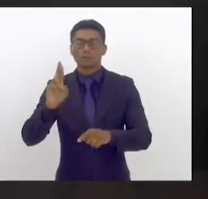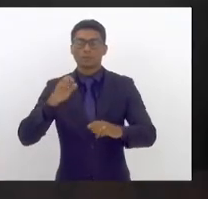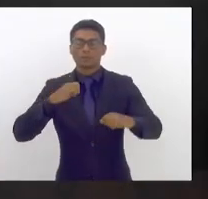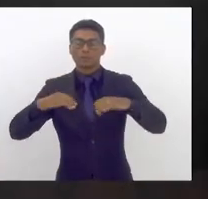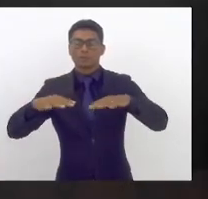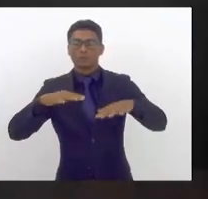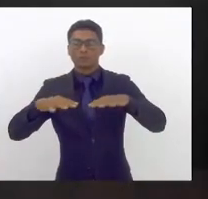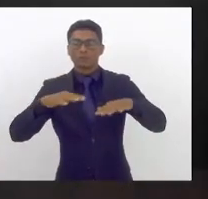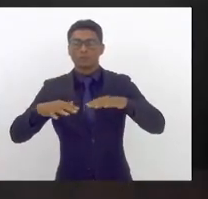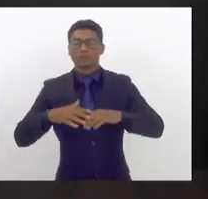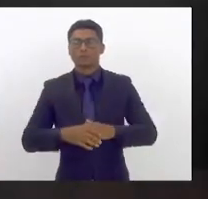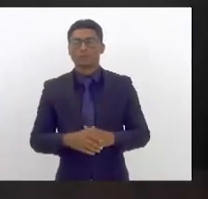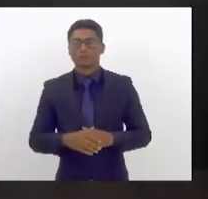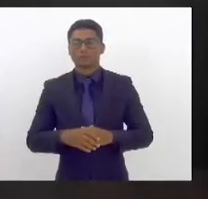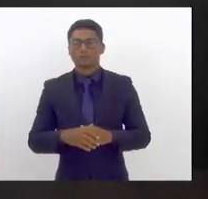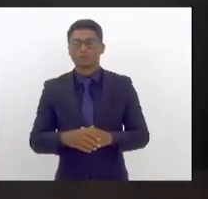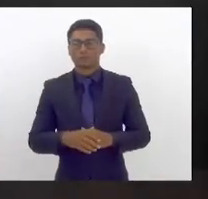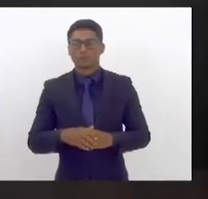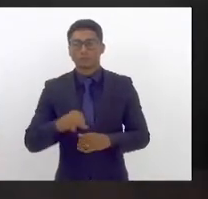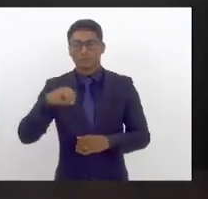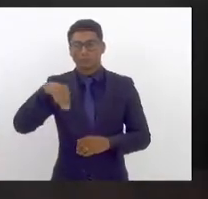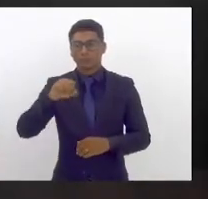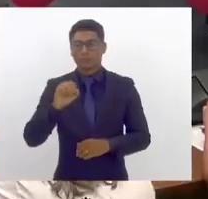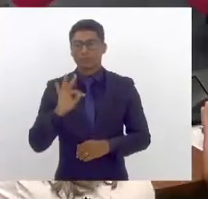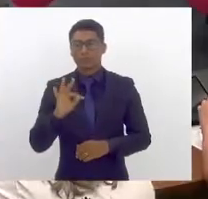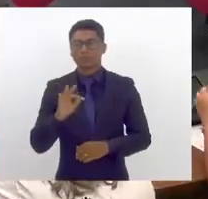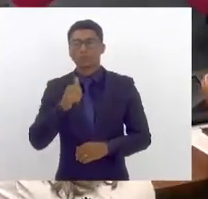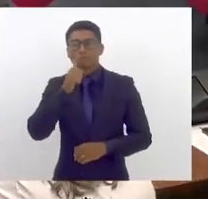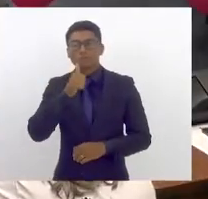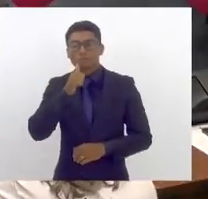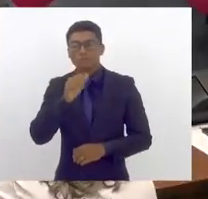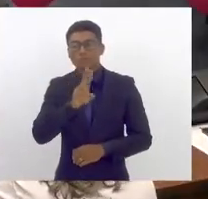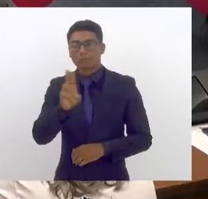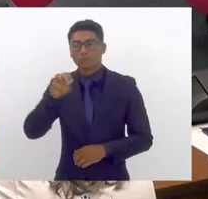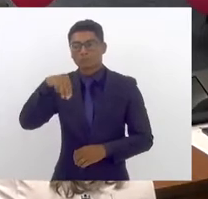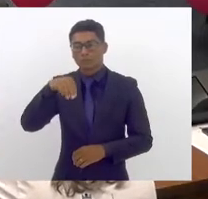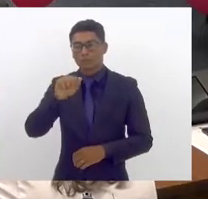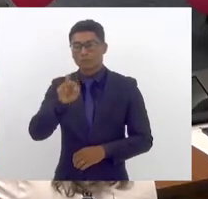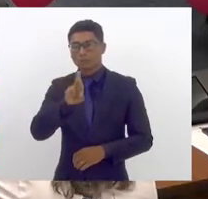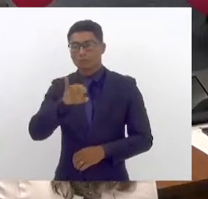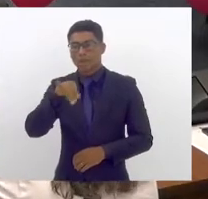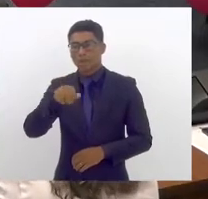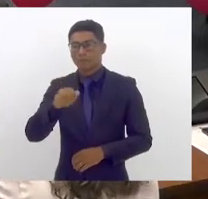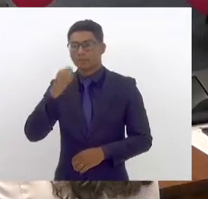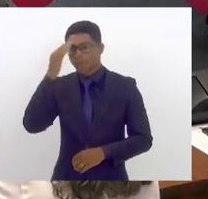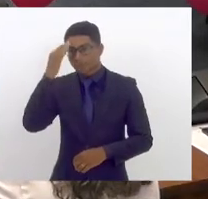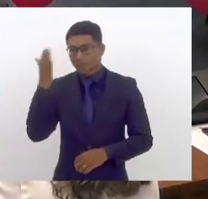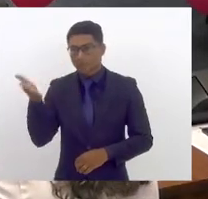Querida Marina tá com a palavra Mariana Obrigado pela sua presença aqui